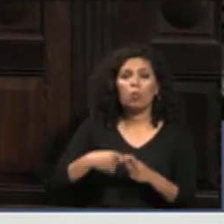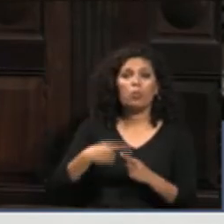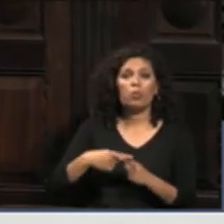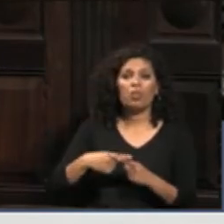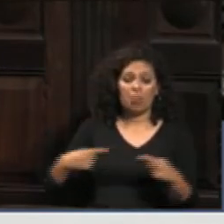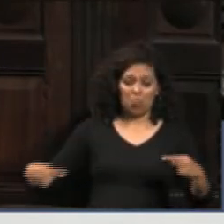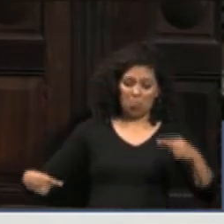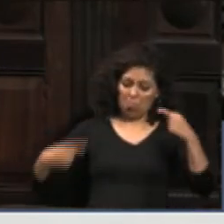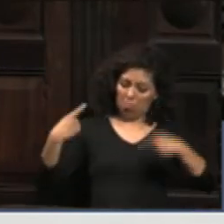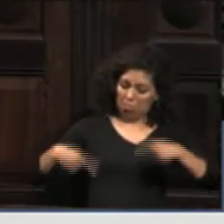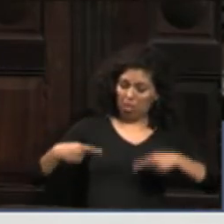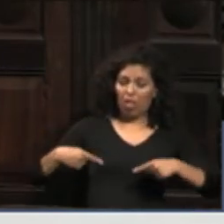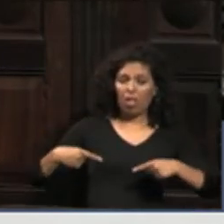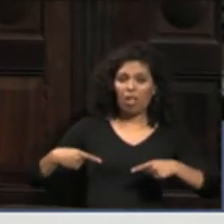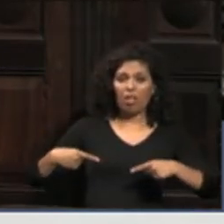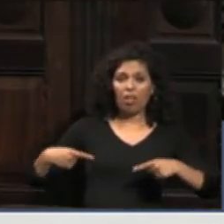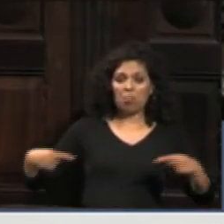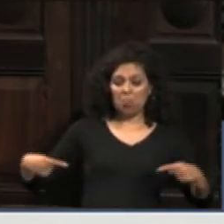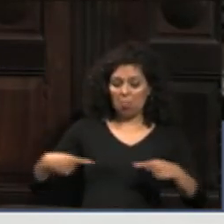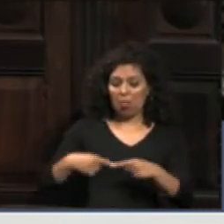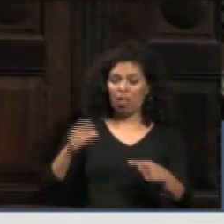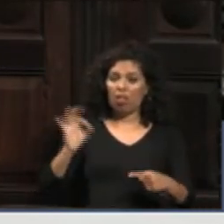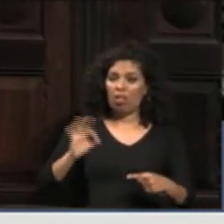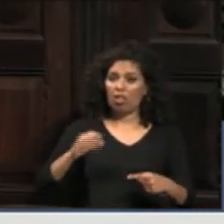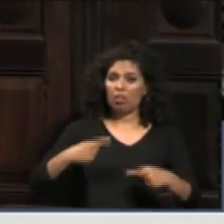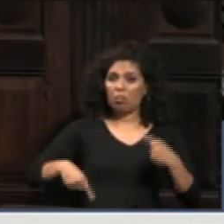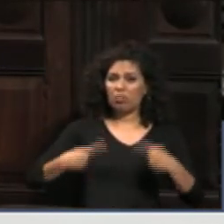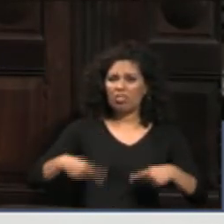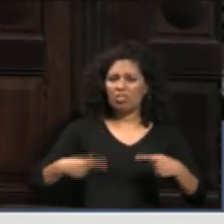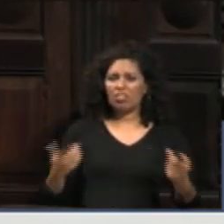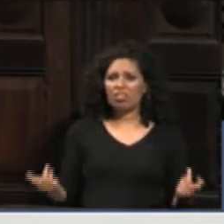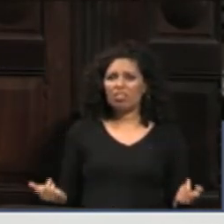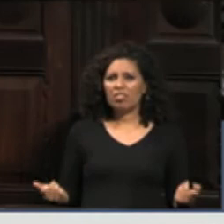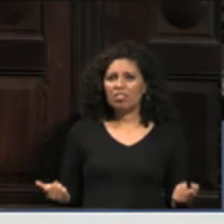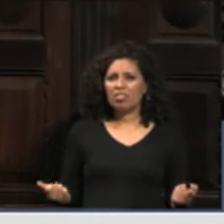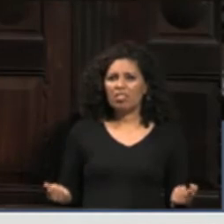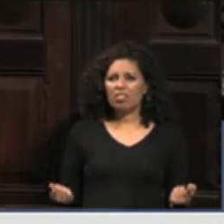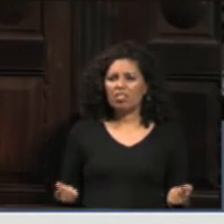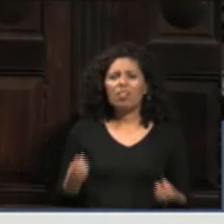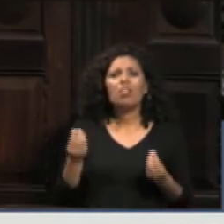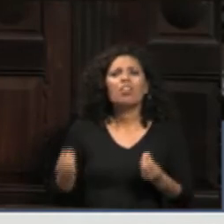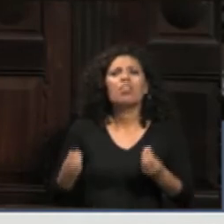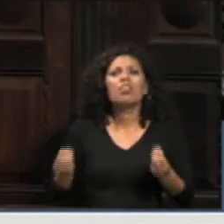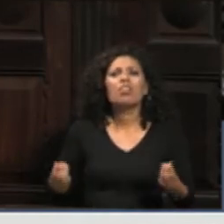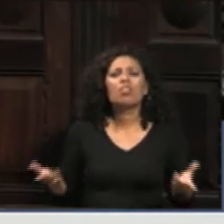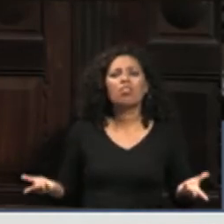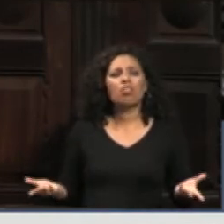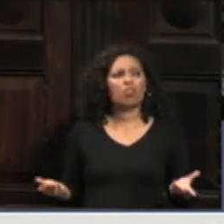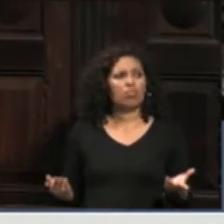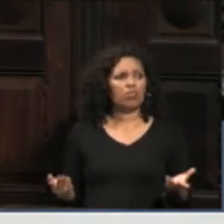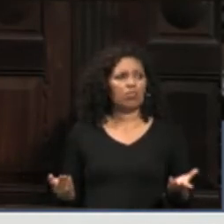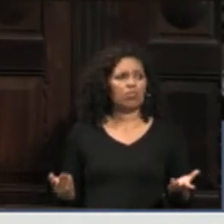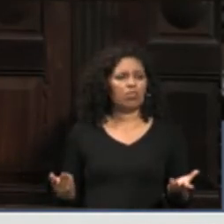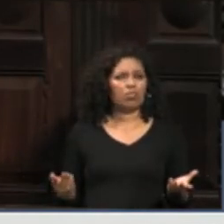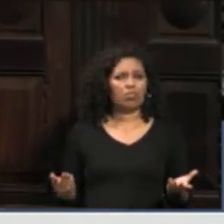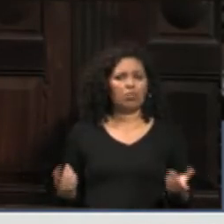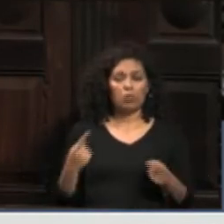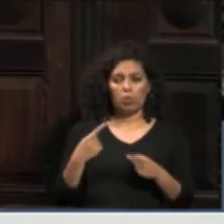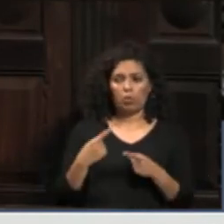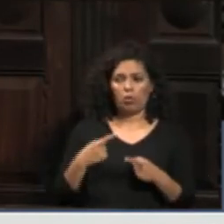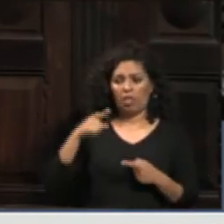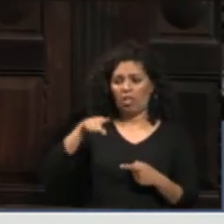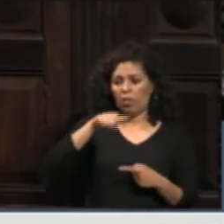qual seria a sua defesa de tal candidato.